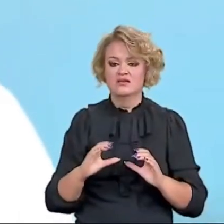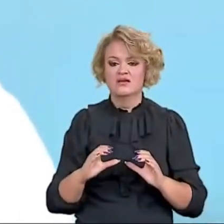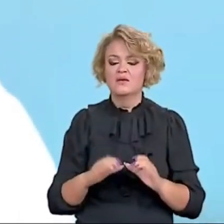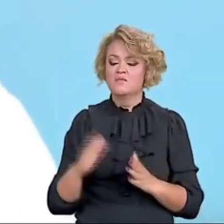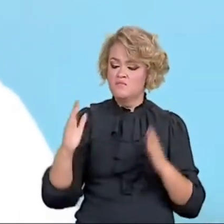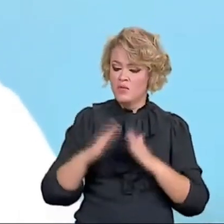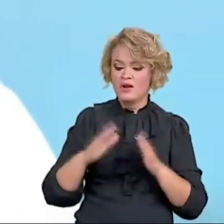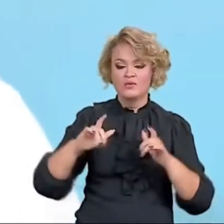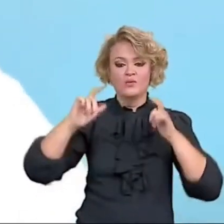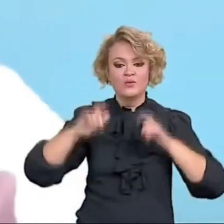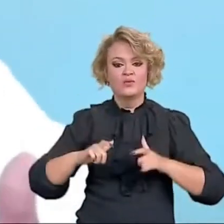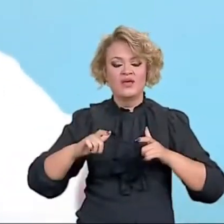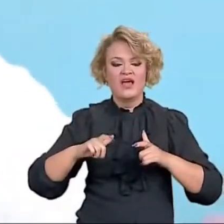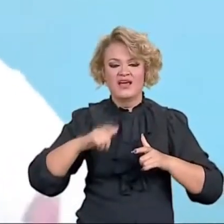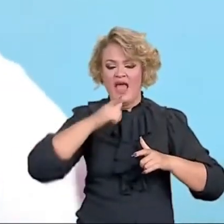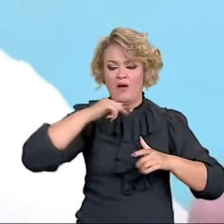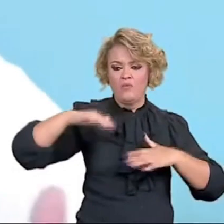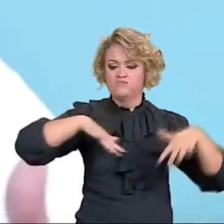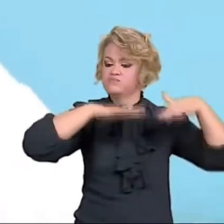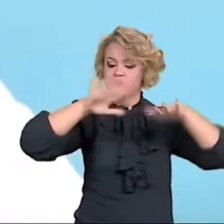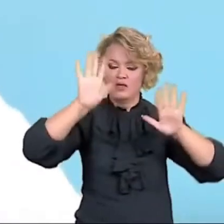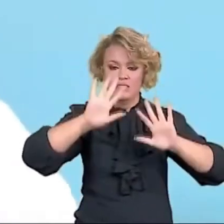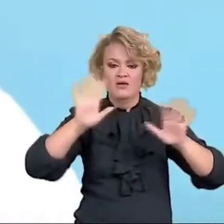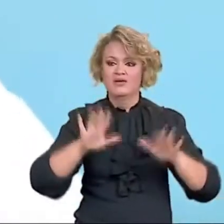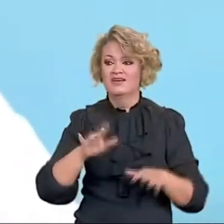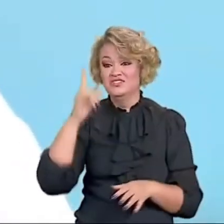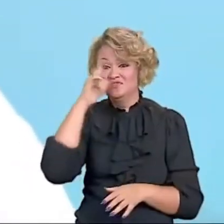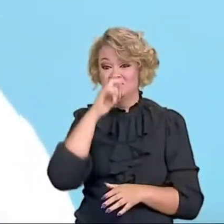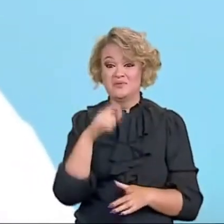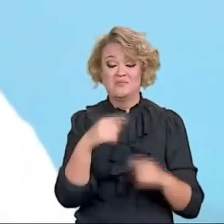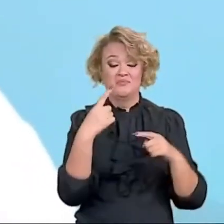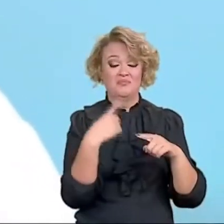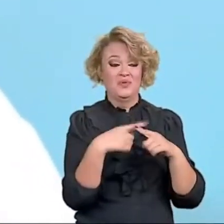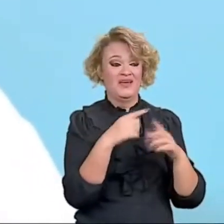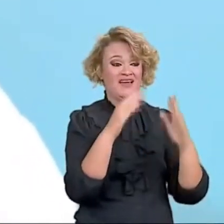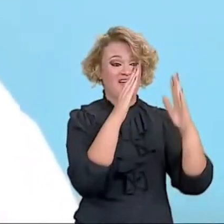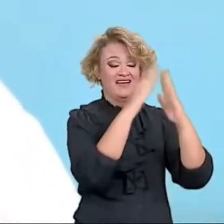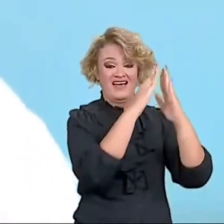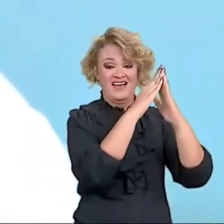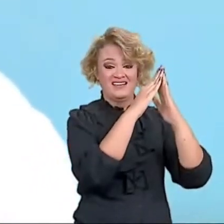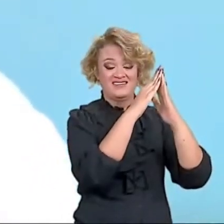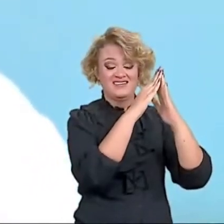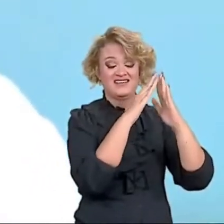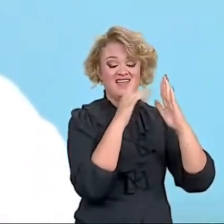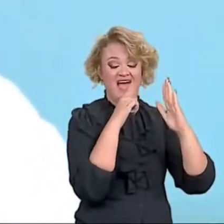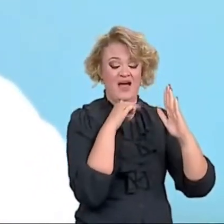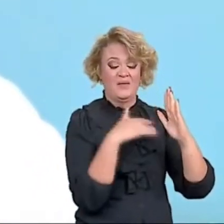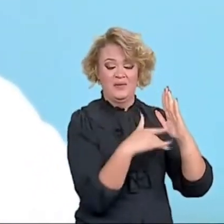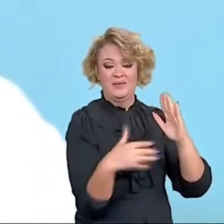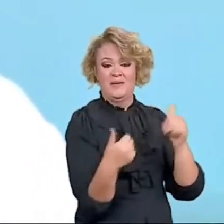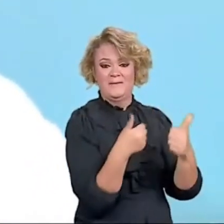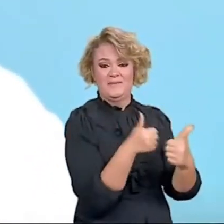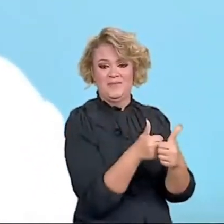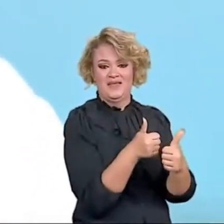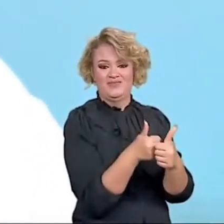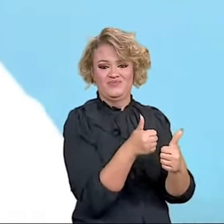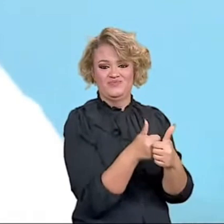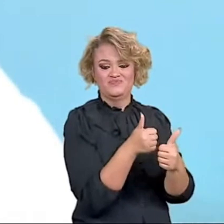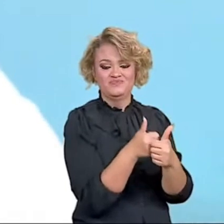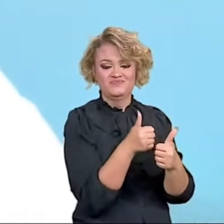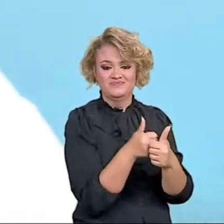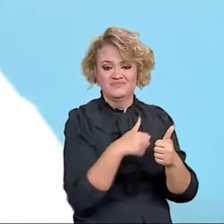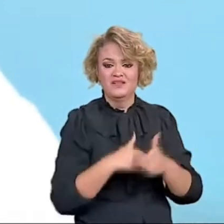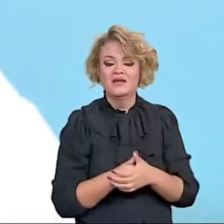sabe, que não enche d'água, que é difícil aqui, porque as casas, às vezes, são até mais baixas do que o rio. Mas eu quero que o